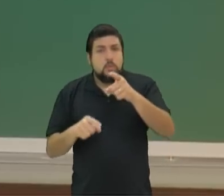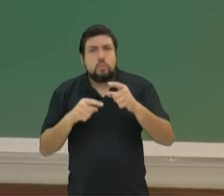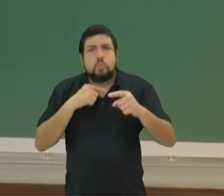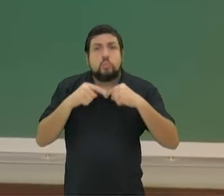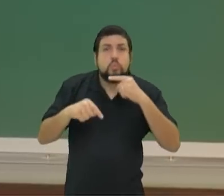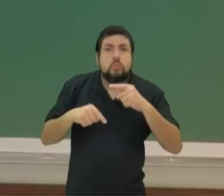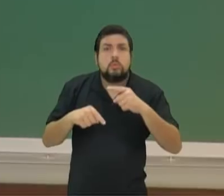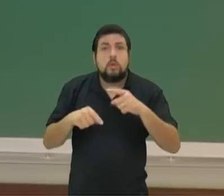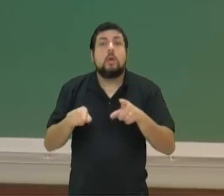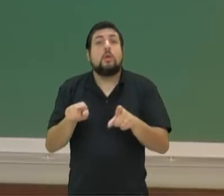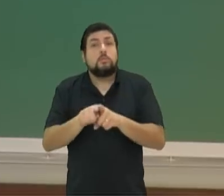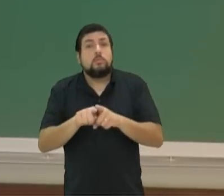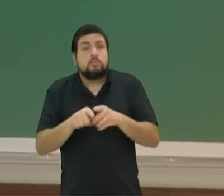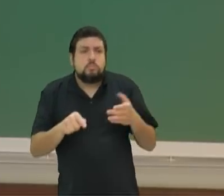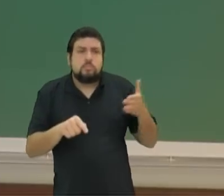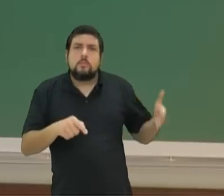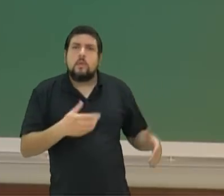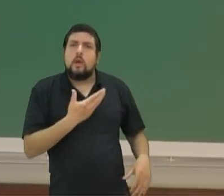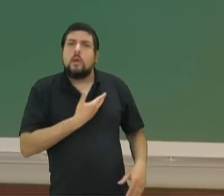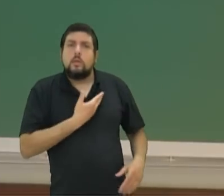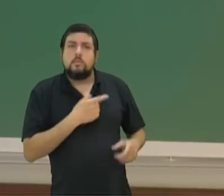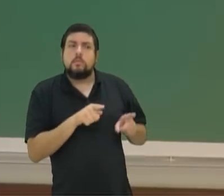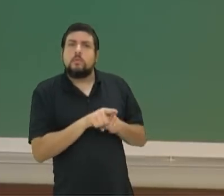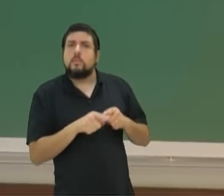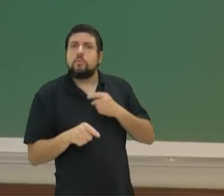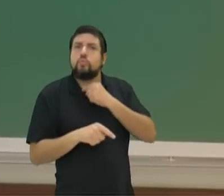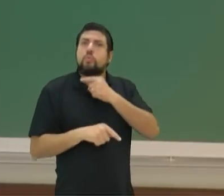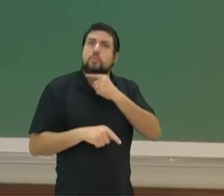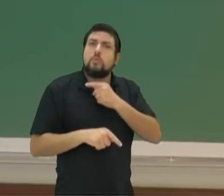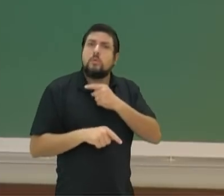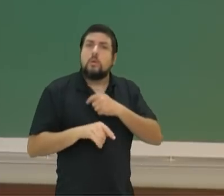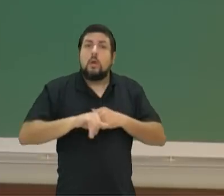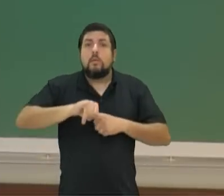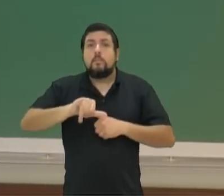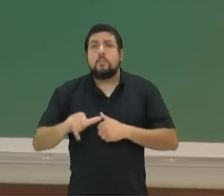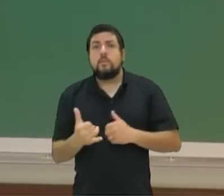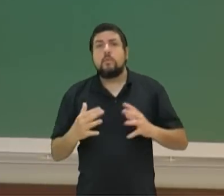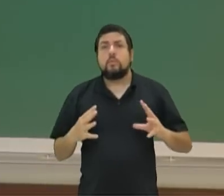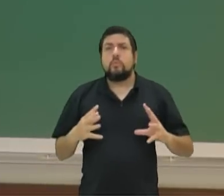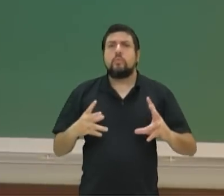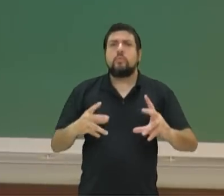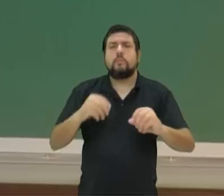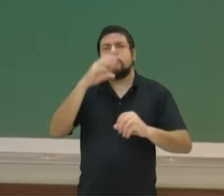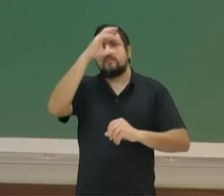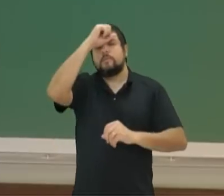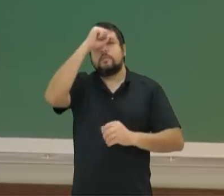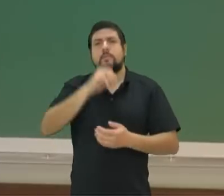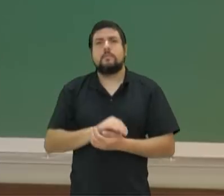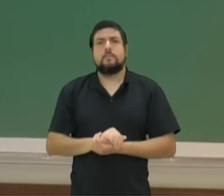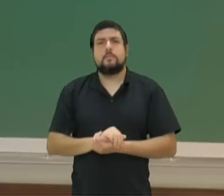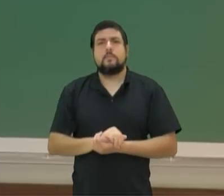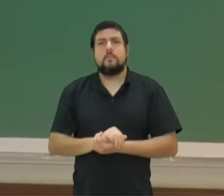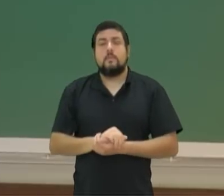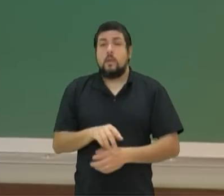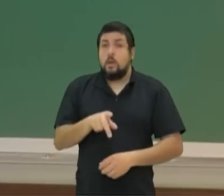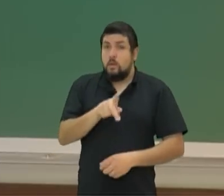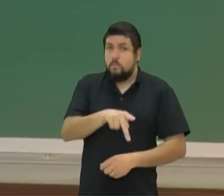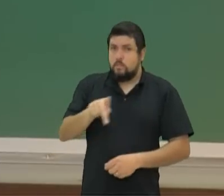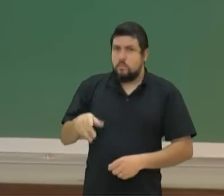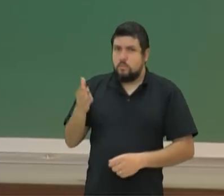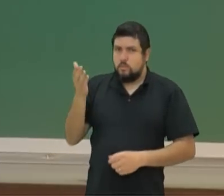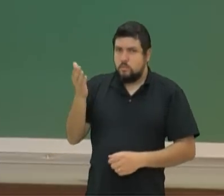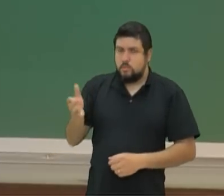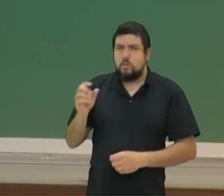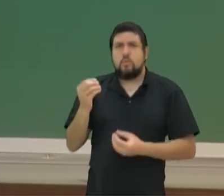seu colega e aí todo mundo pode aprender mais tendo esses debates. Seu professor também está fazendo reuniões no